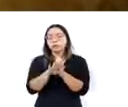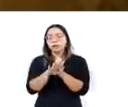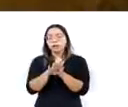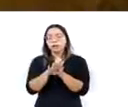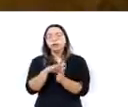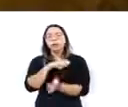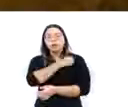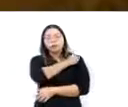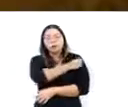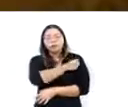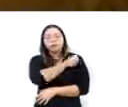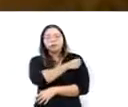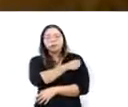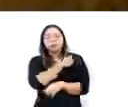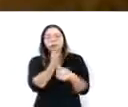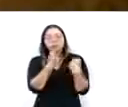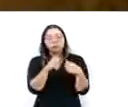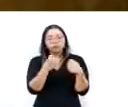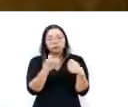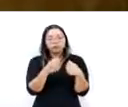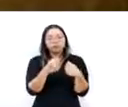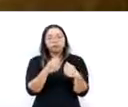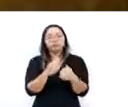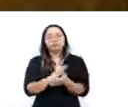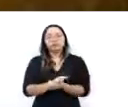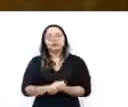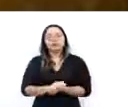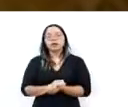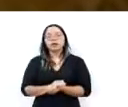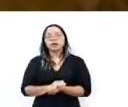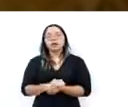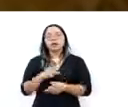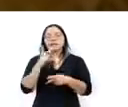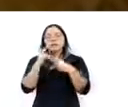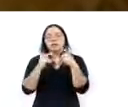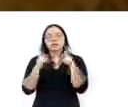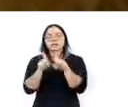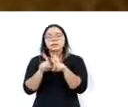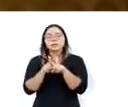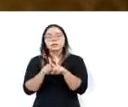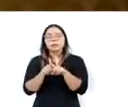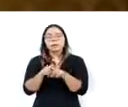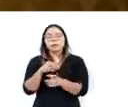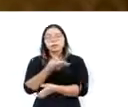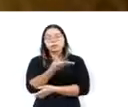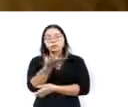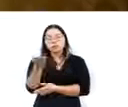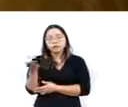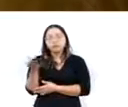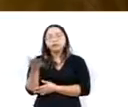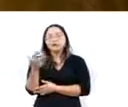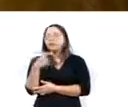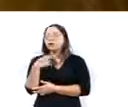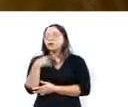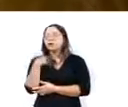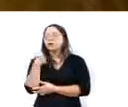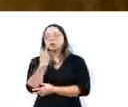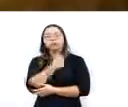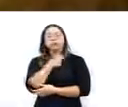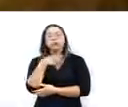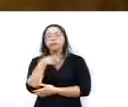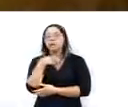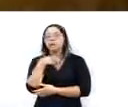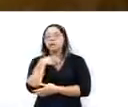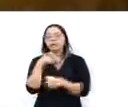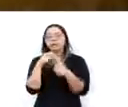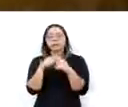nossos alunos. E dizer a todos que nós não podemos fazer o impossível, mas tudo